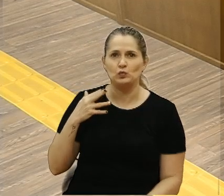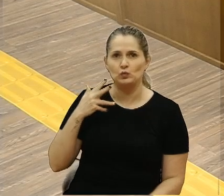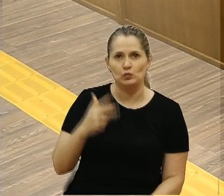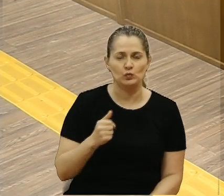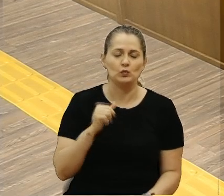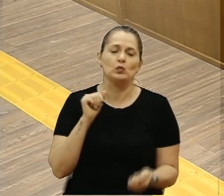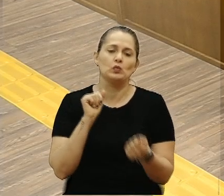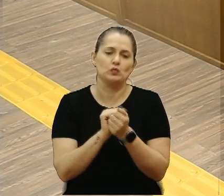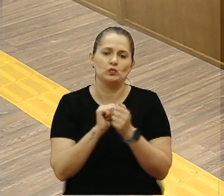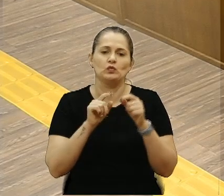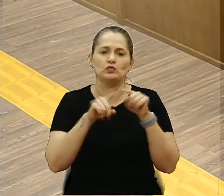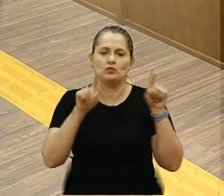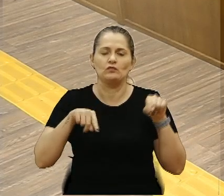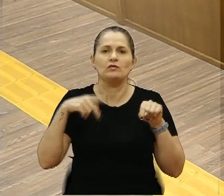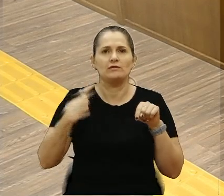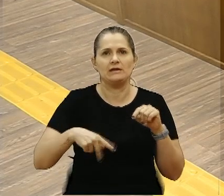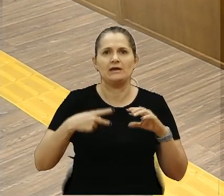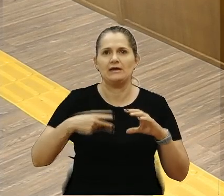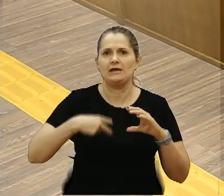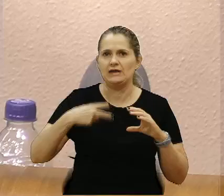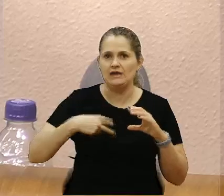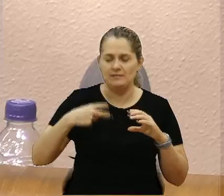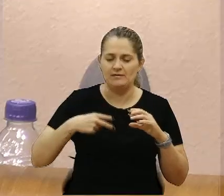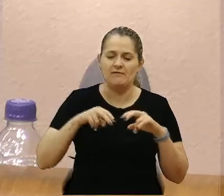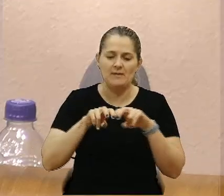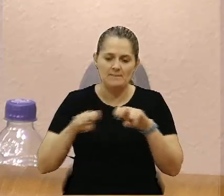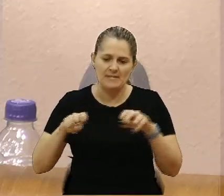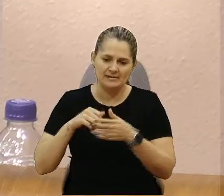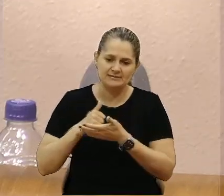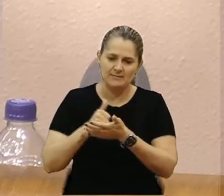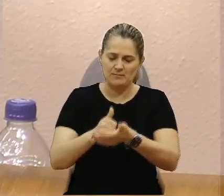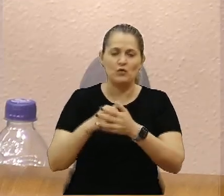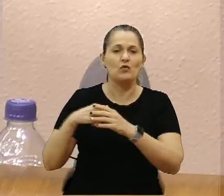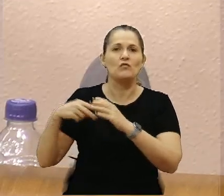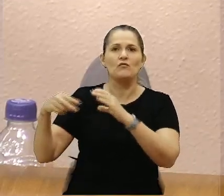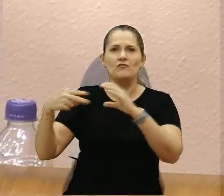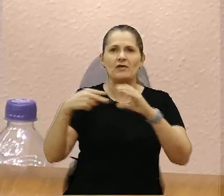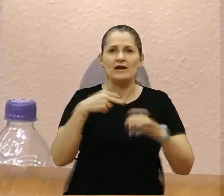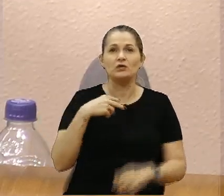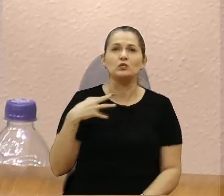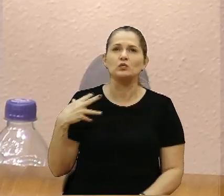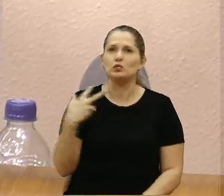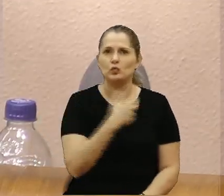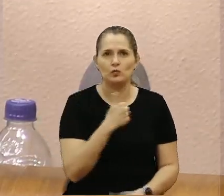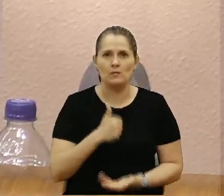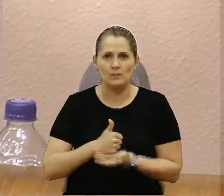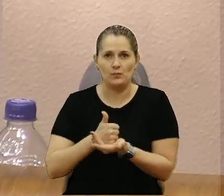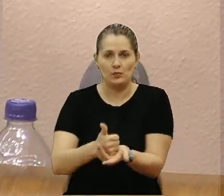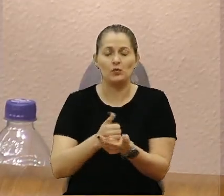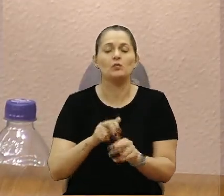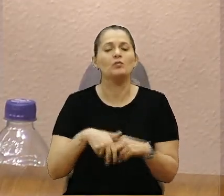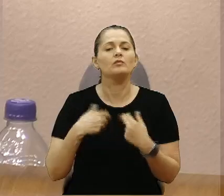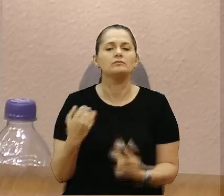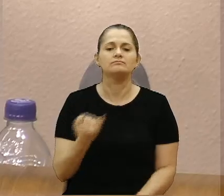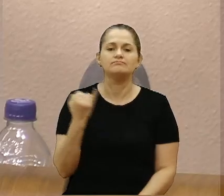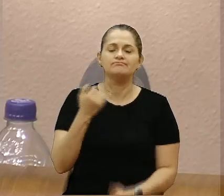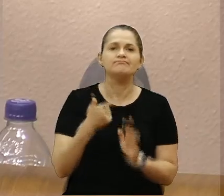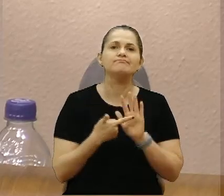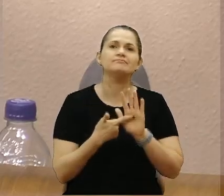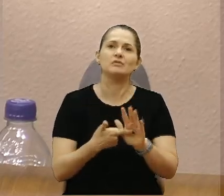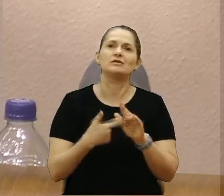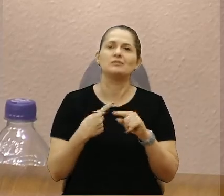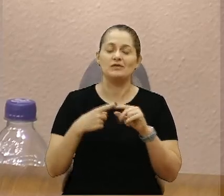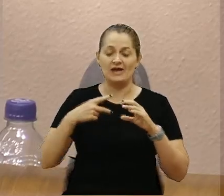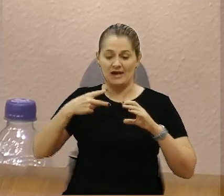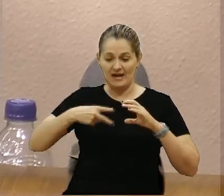as servidoras da casa, com o apoio da mesa, os vereadores abraçaram essa ideia. É uma importante demonstração da Câmara para a sociedade